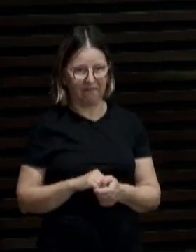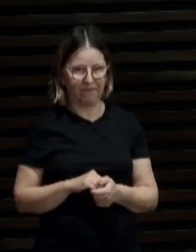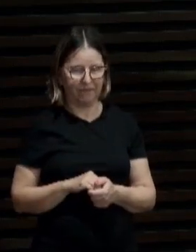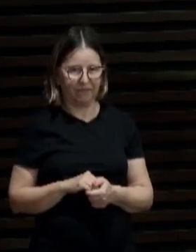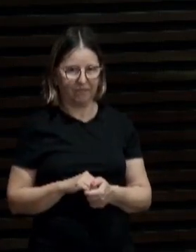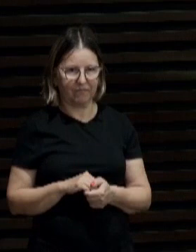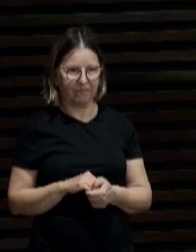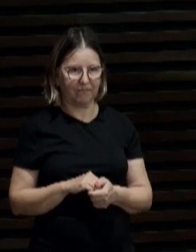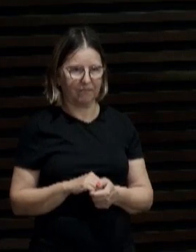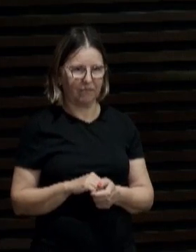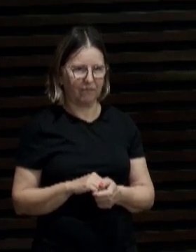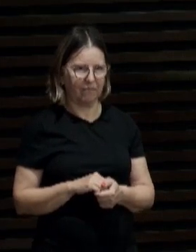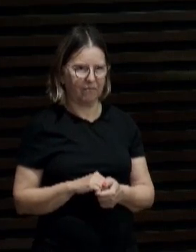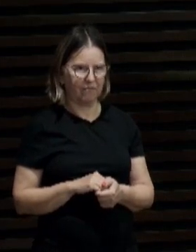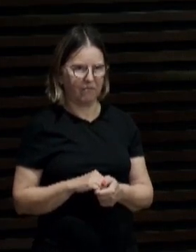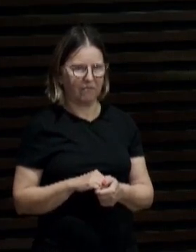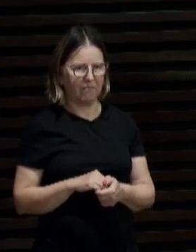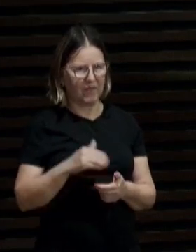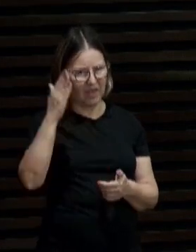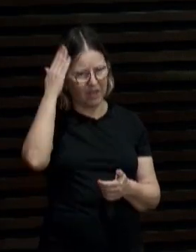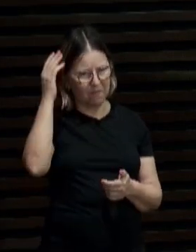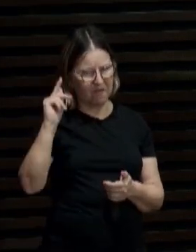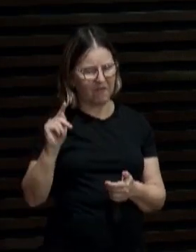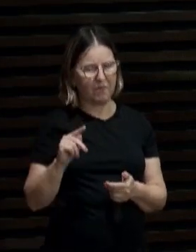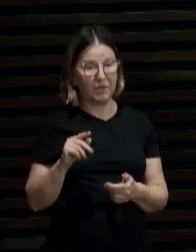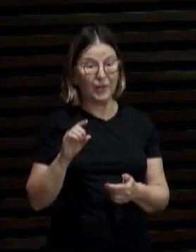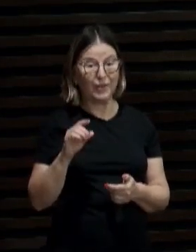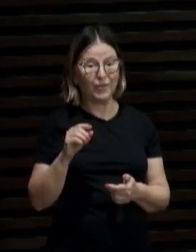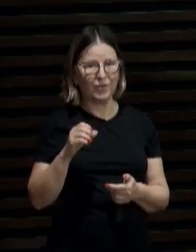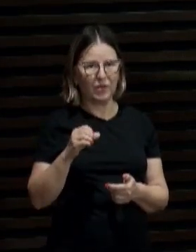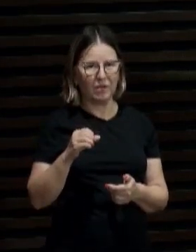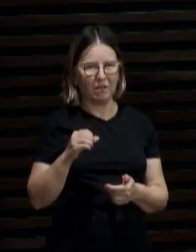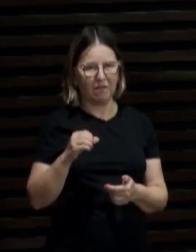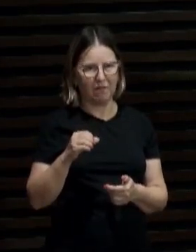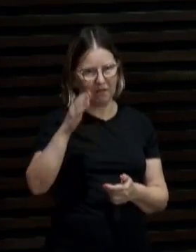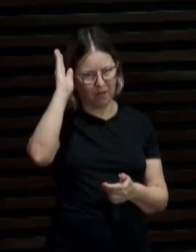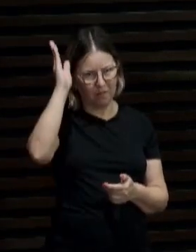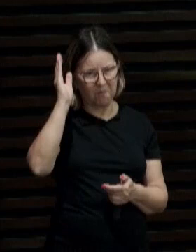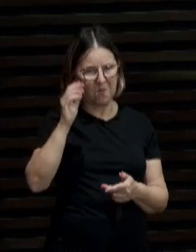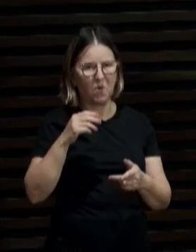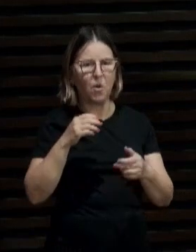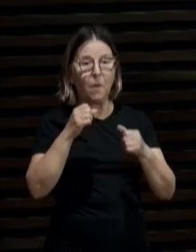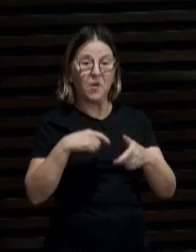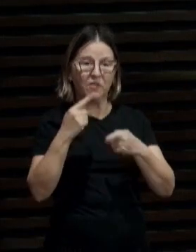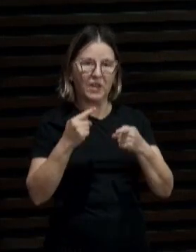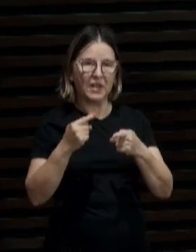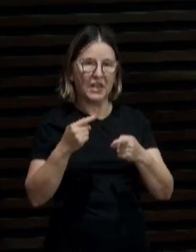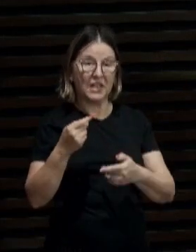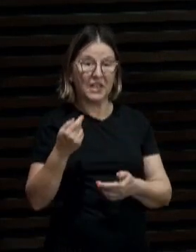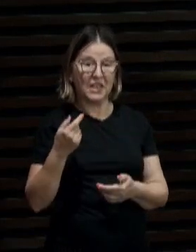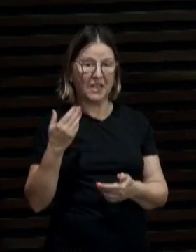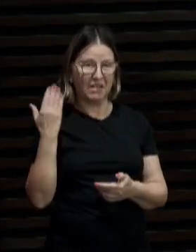para esse versículo, acho que é em Provérbios, né? Só um tolo pode dizer que antigamente era melhor do que hoje. Mas a gente faz isso, né?